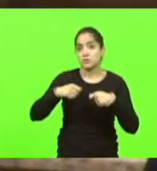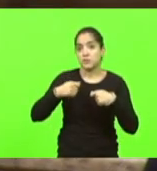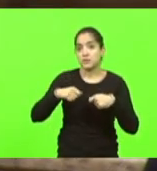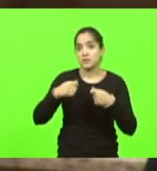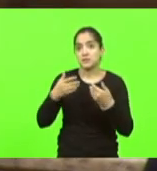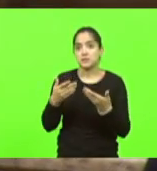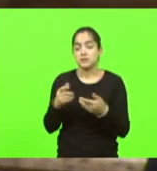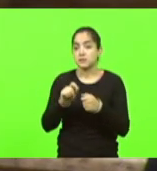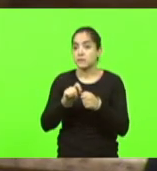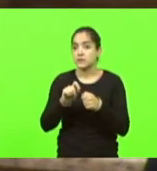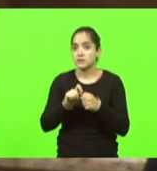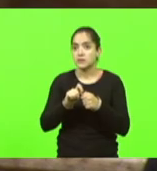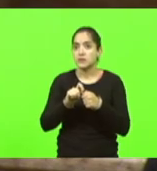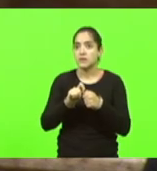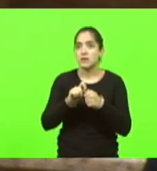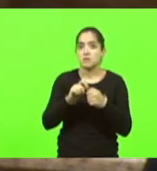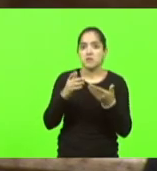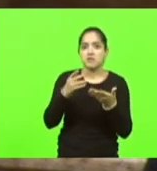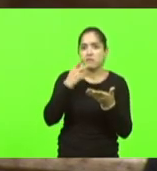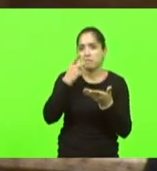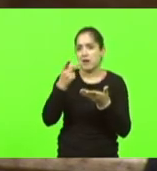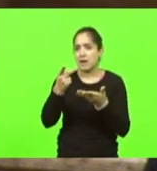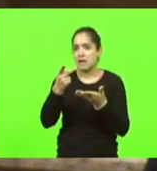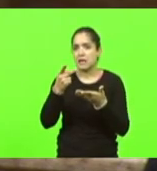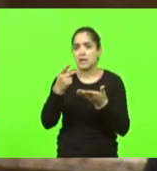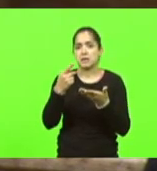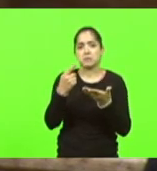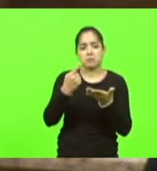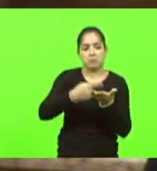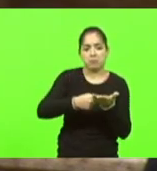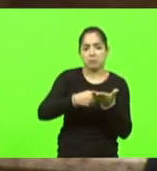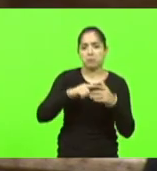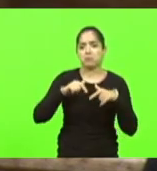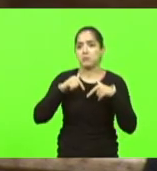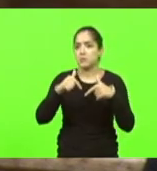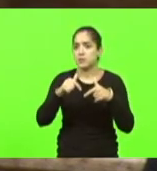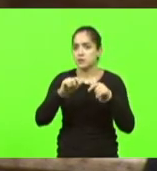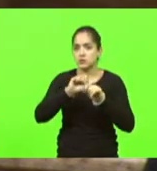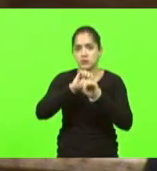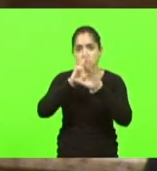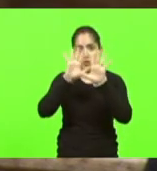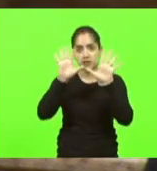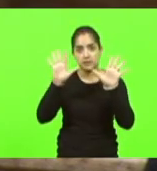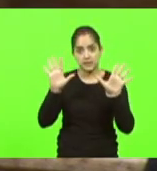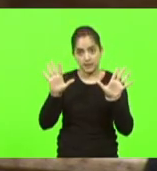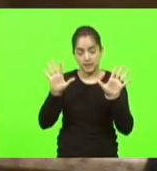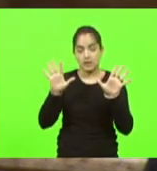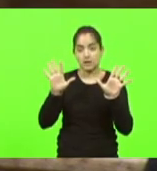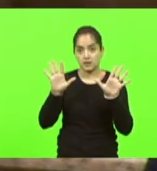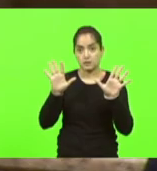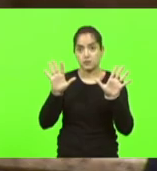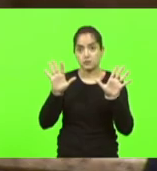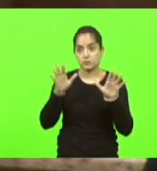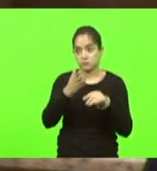então a minha fala não é para ver afirmar a minha posição que eu já deixei Clara perante a classe e perante os meus amigos